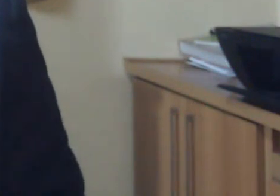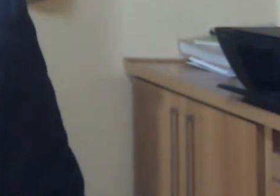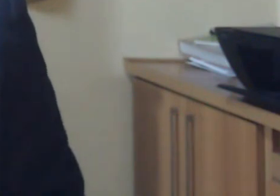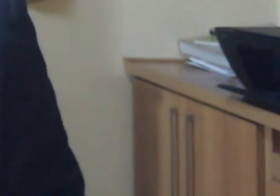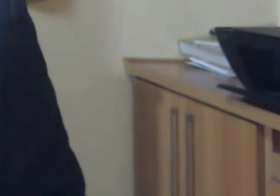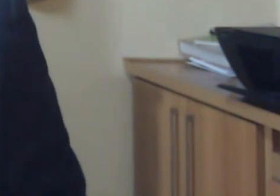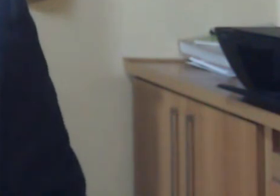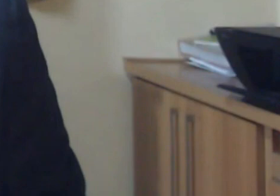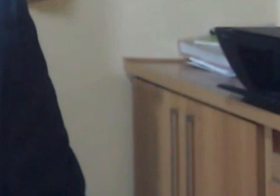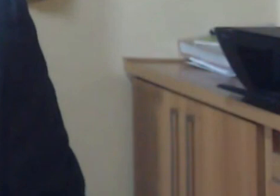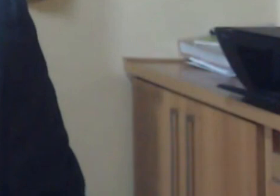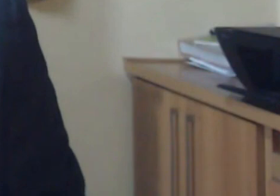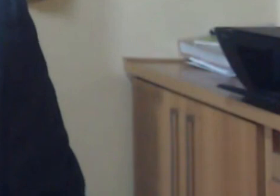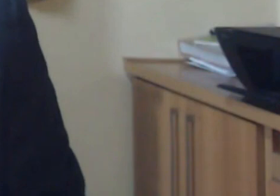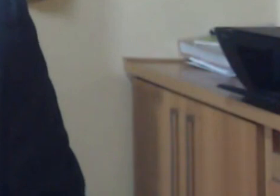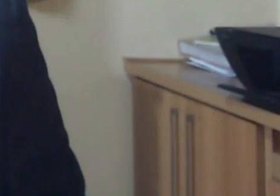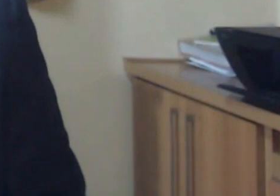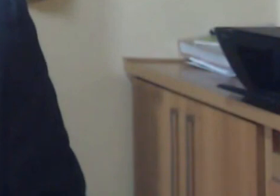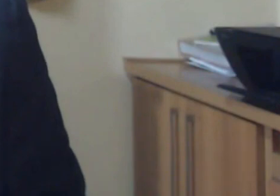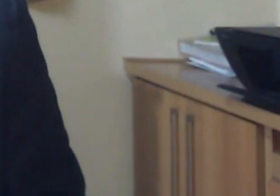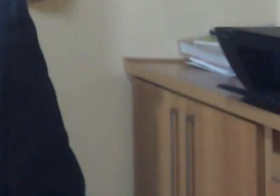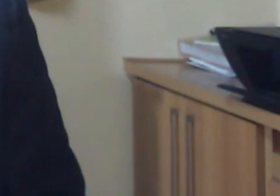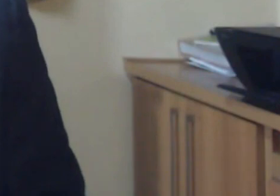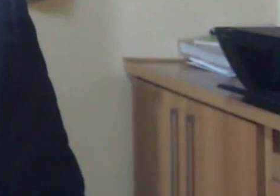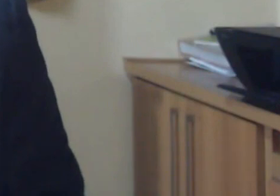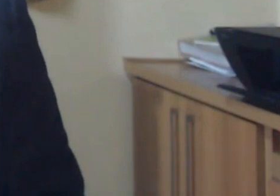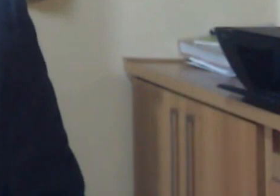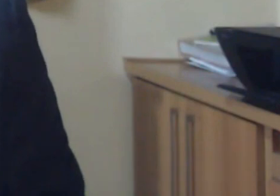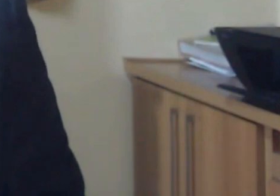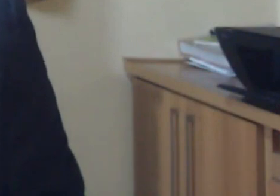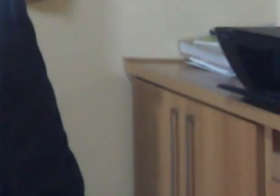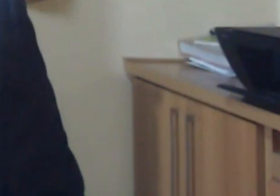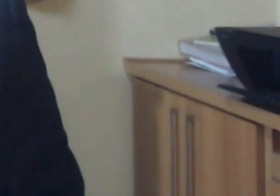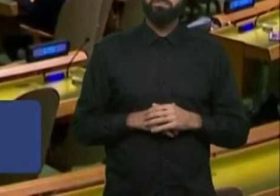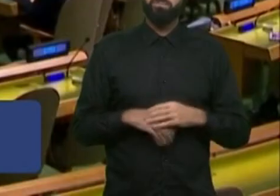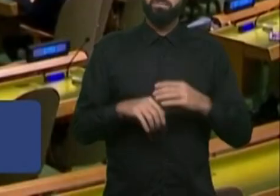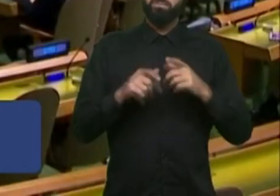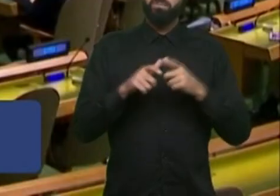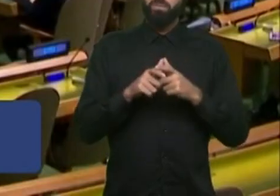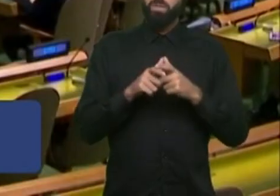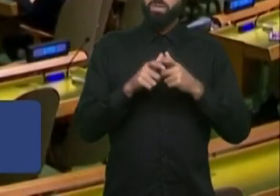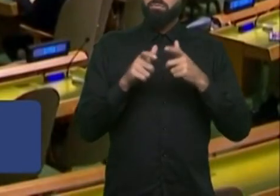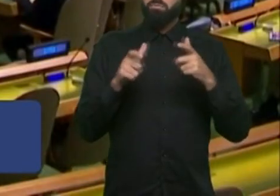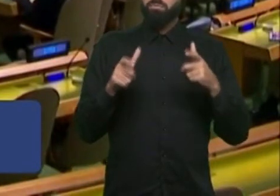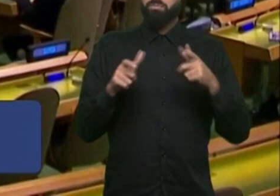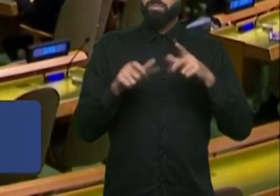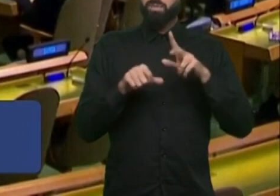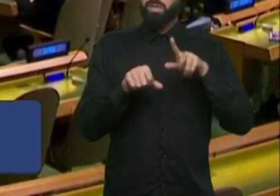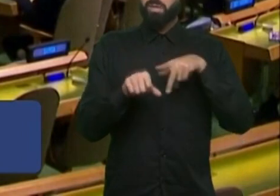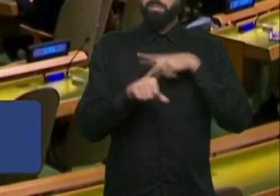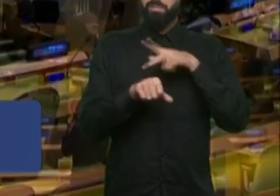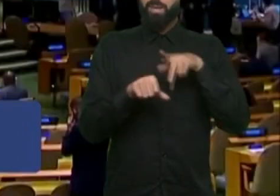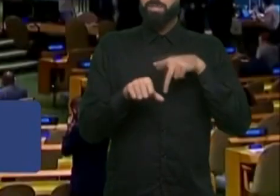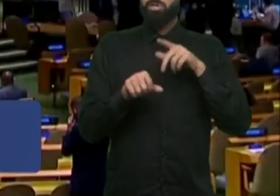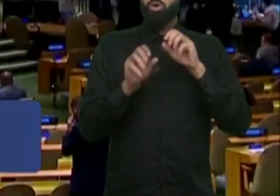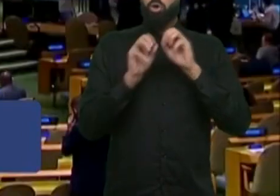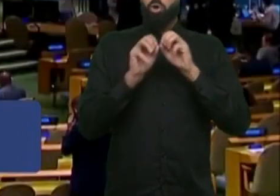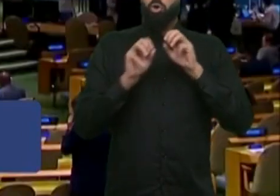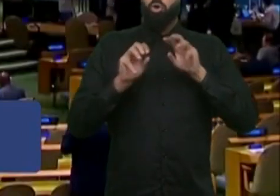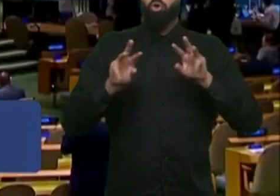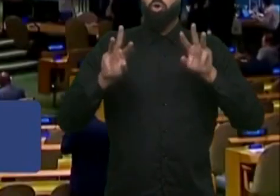este assunto que nós vamos falar nesta reportagem. Mais uma vez, a